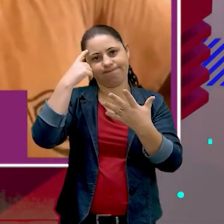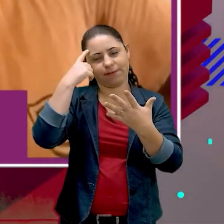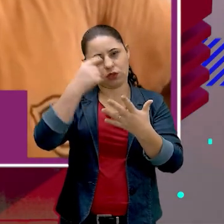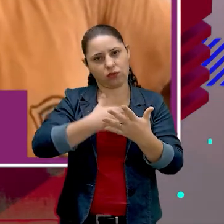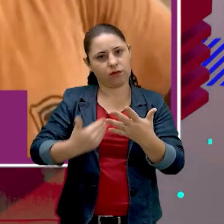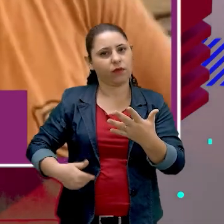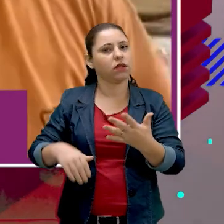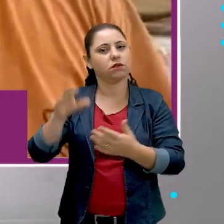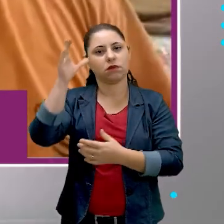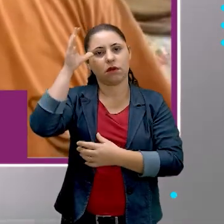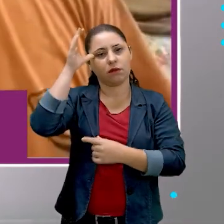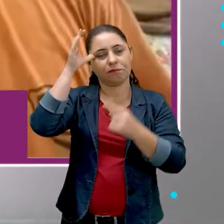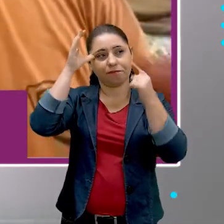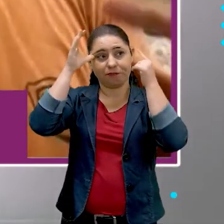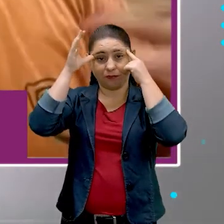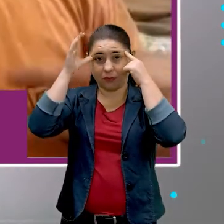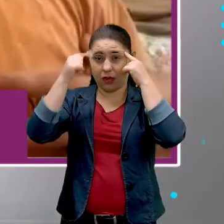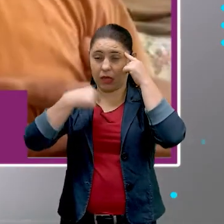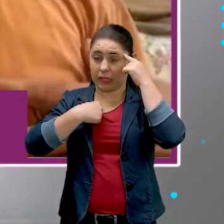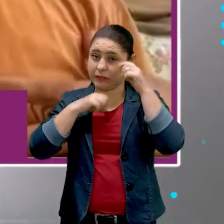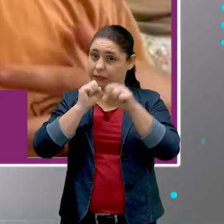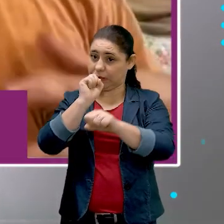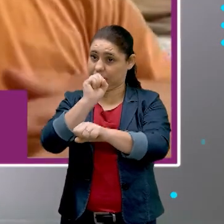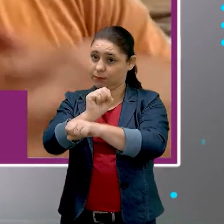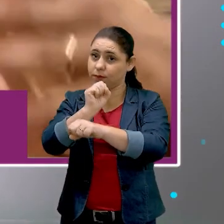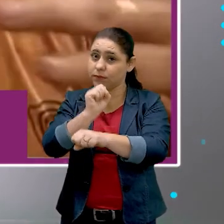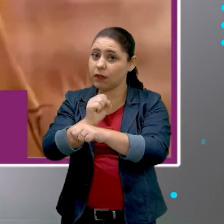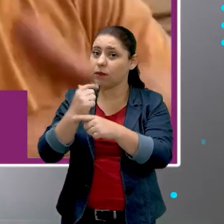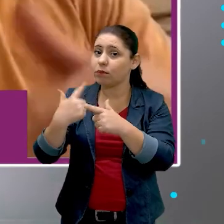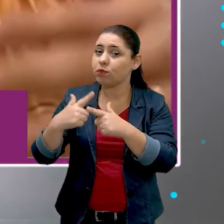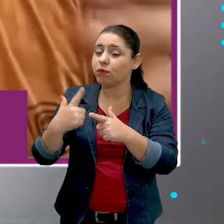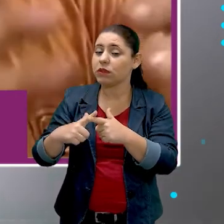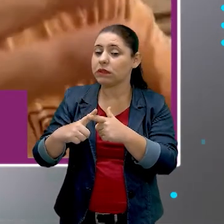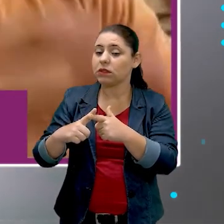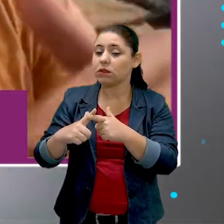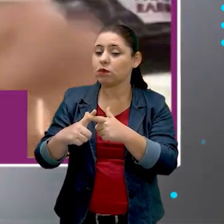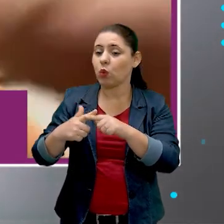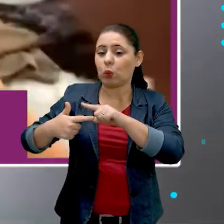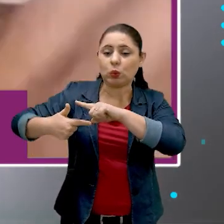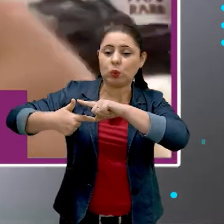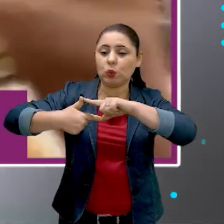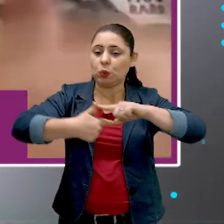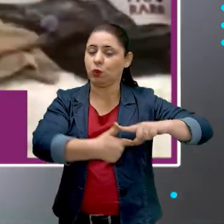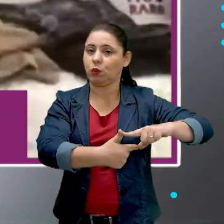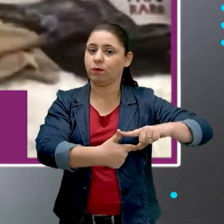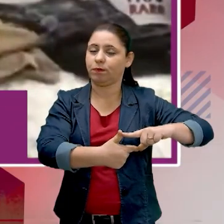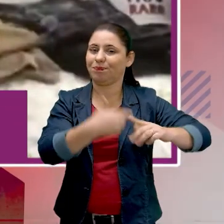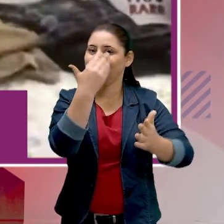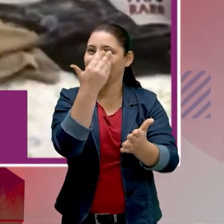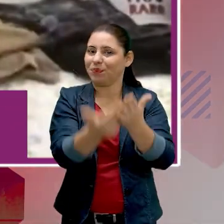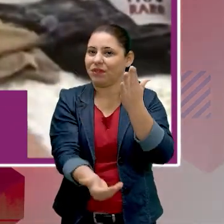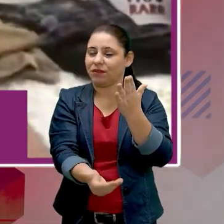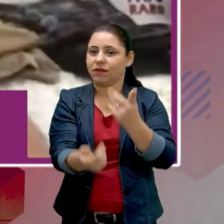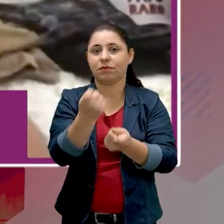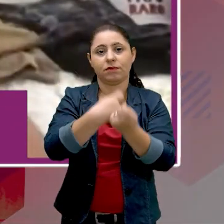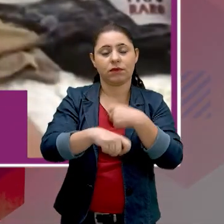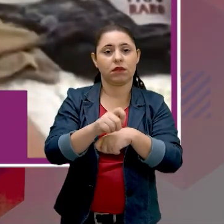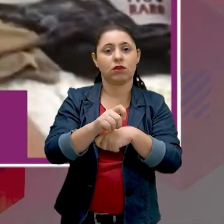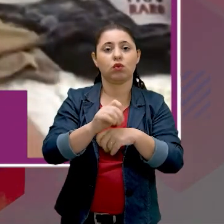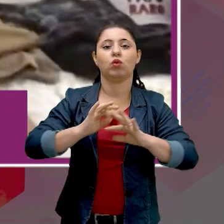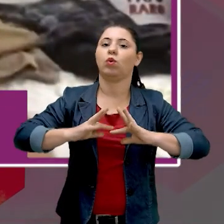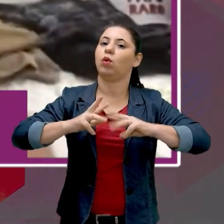governo chinês com certeza pensou assim, olha, vamos dar uma segurada, porque senão a gente sofreu uma sanção aí, a gente não pode perder tanto. Então, tudo